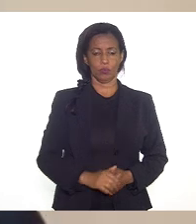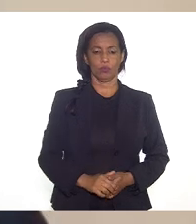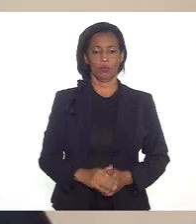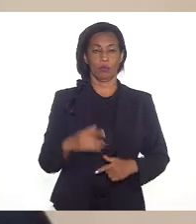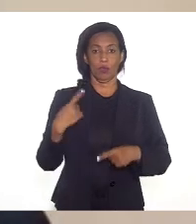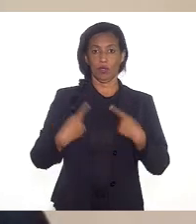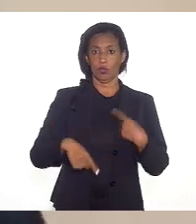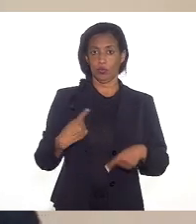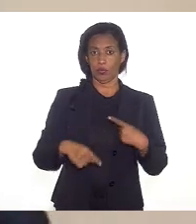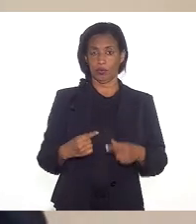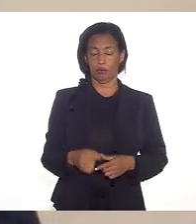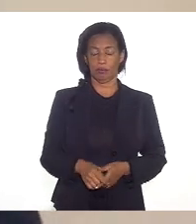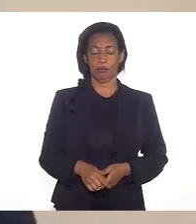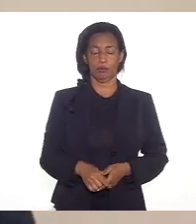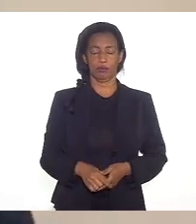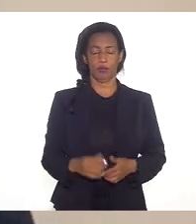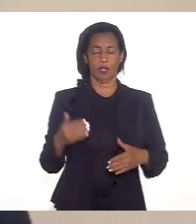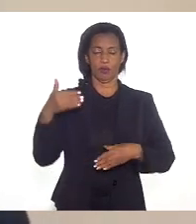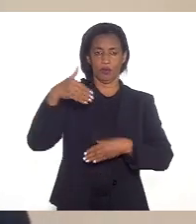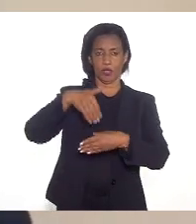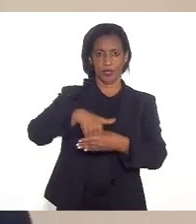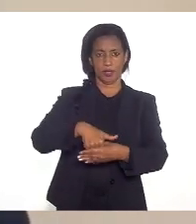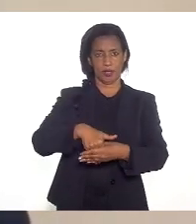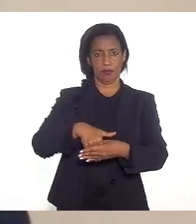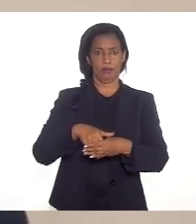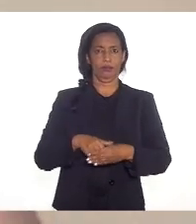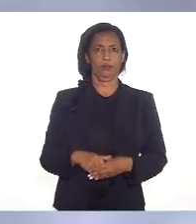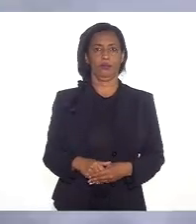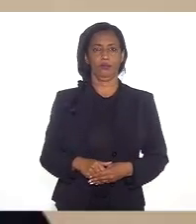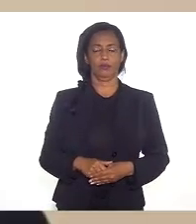Em discussão. Em votação.